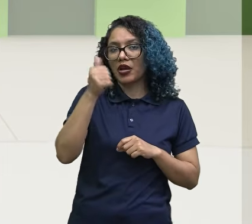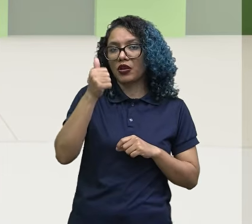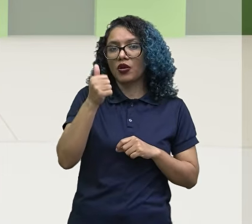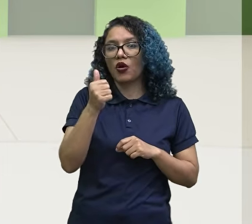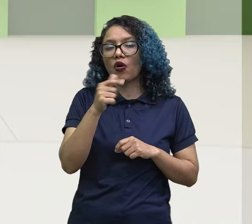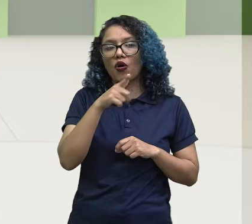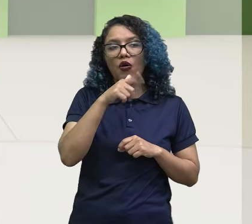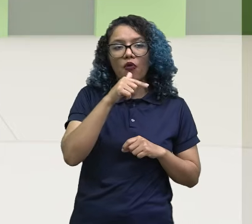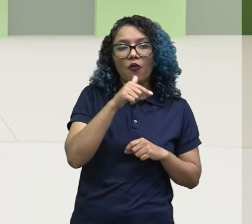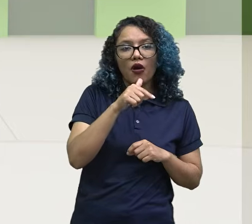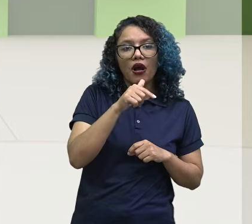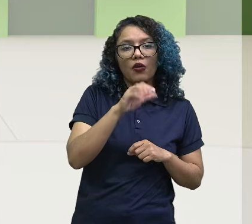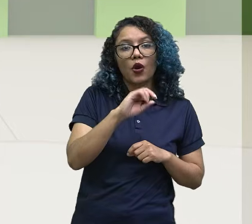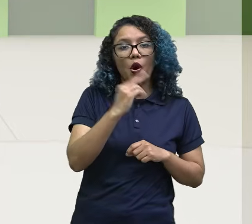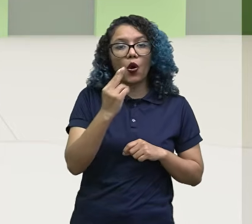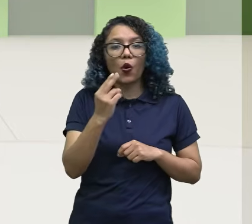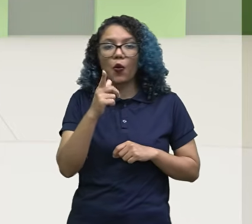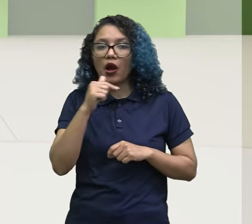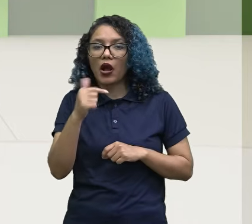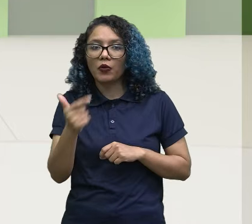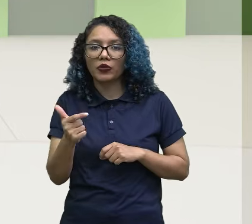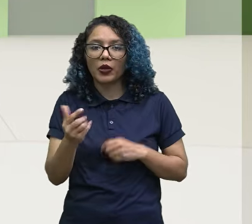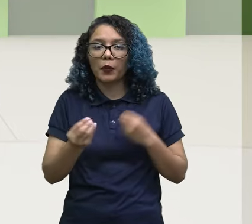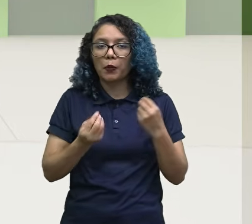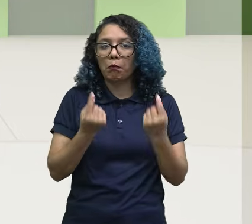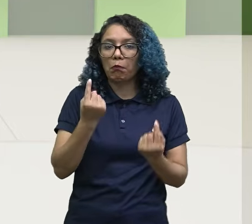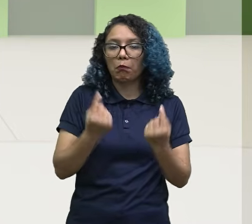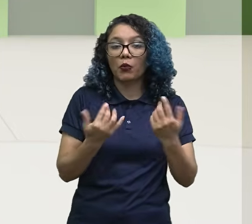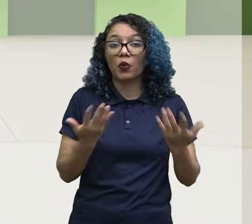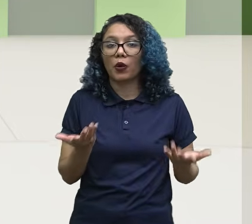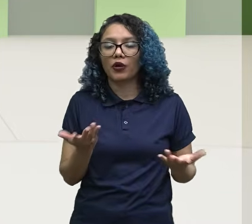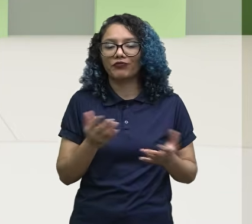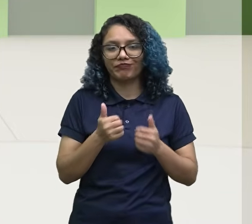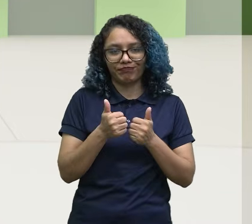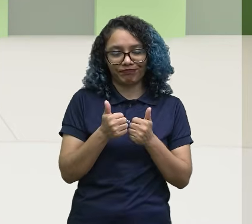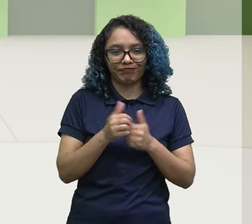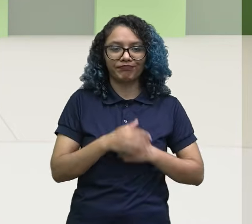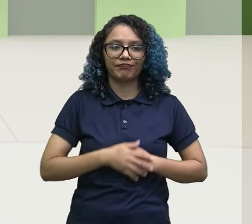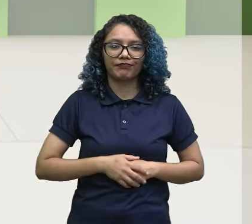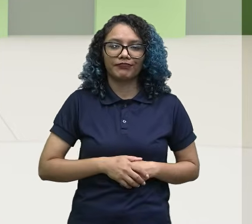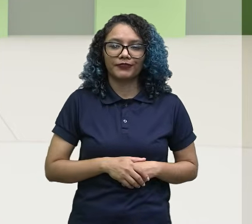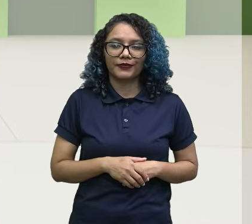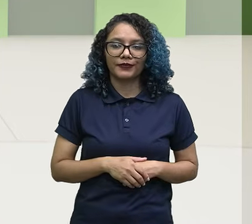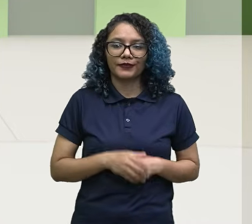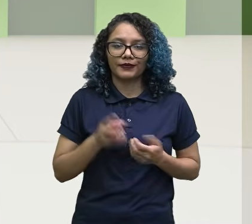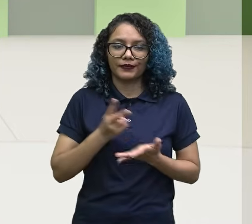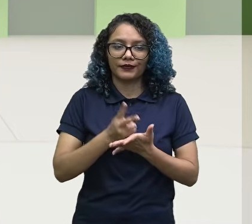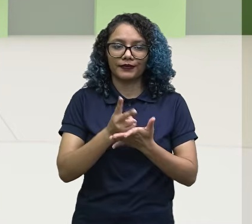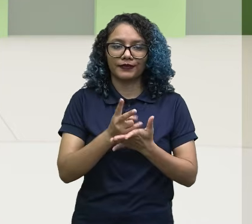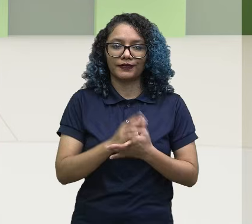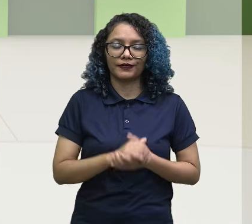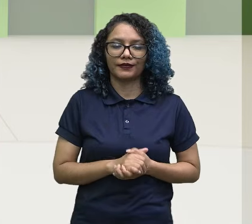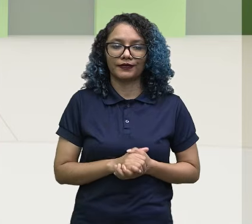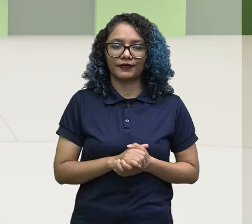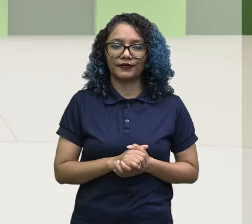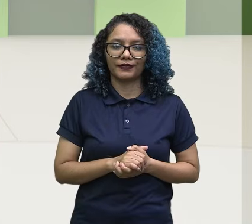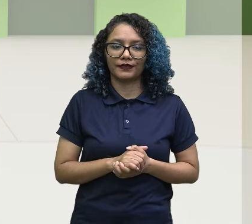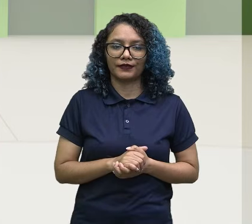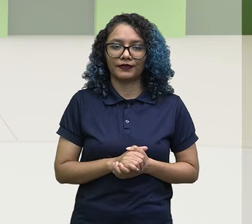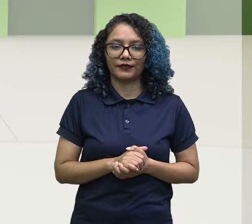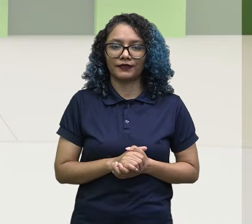aquosa ou então a eletrólise ígnea, tá bom? Bom, vamos continuar aqui falando um pouquinho mais, né,